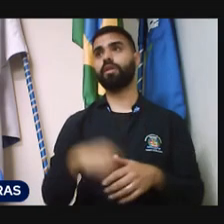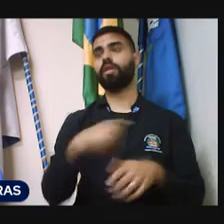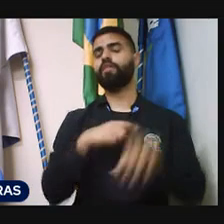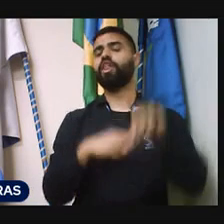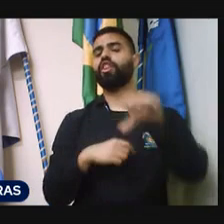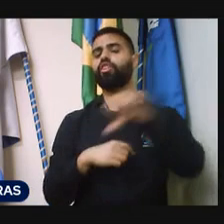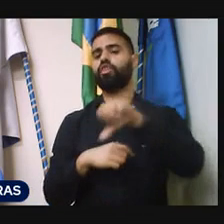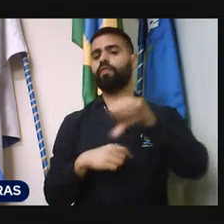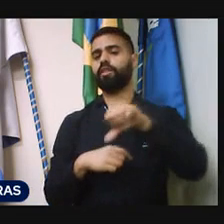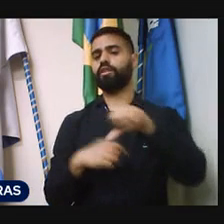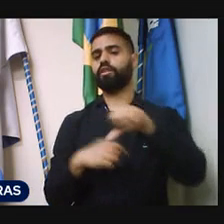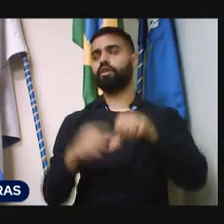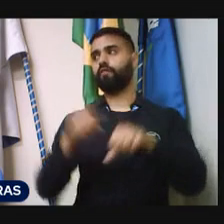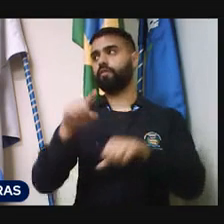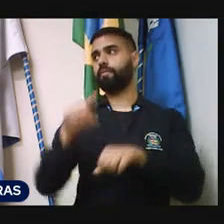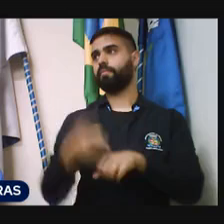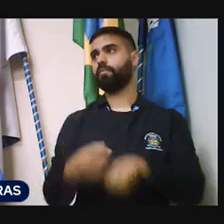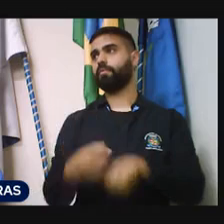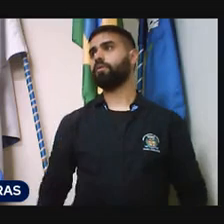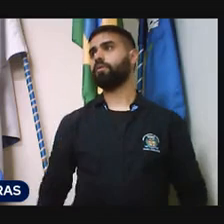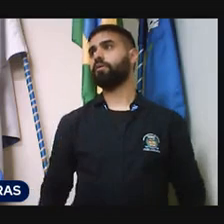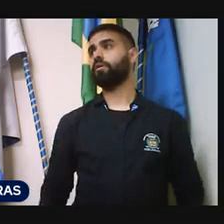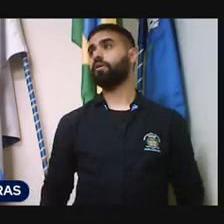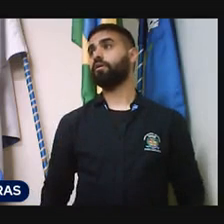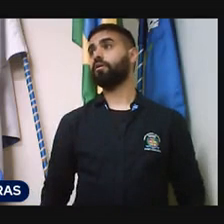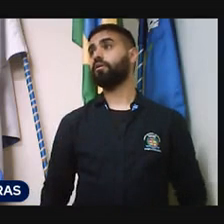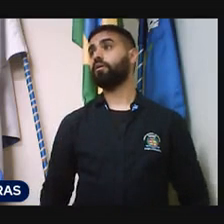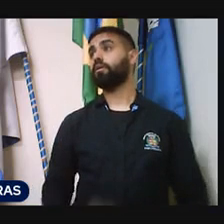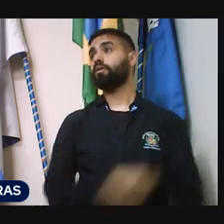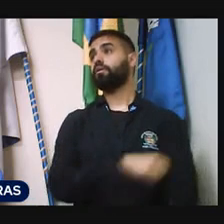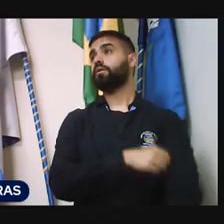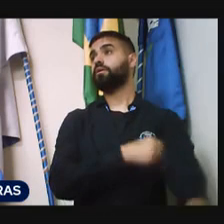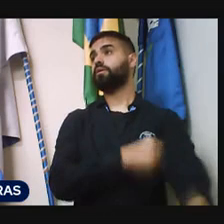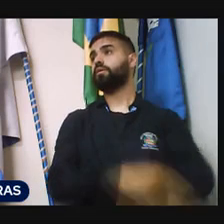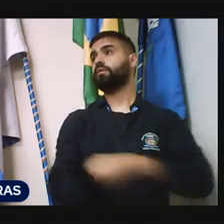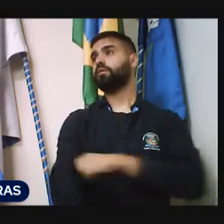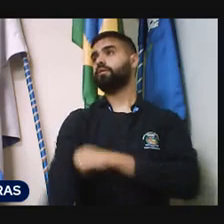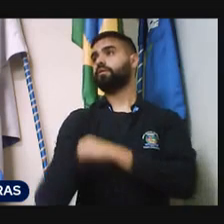2018 no gerador salvo quer falar